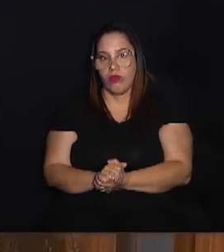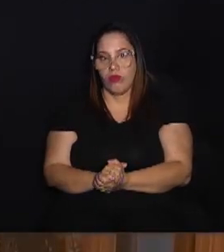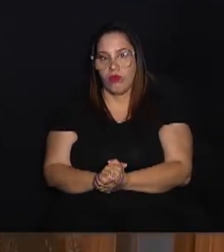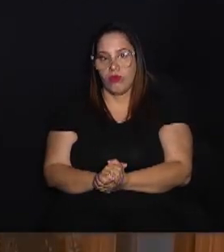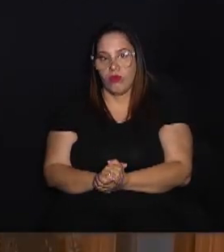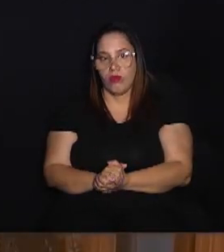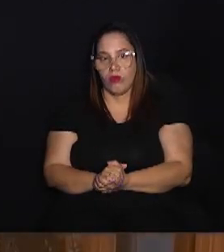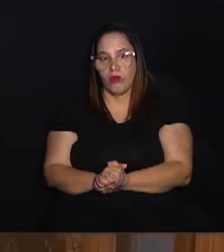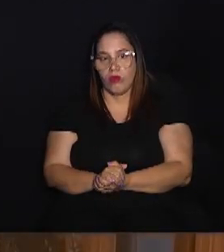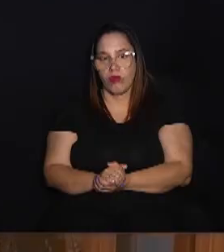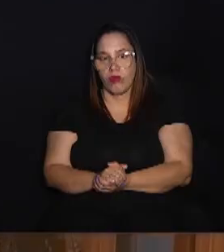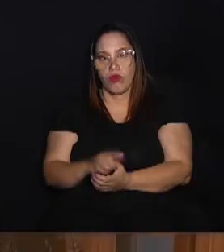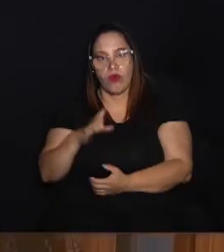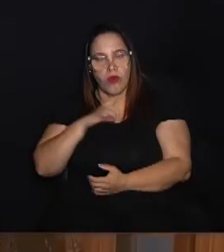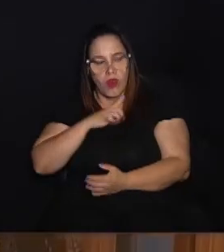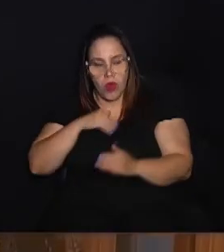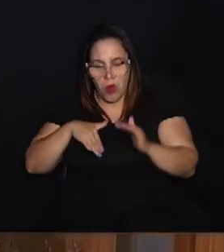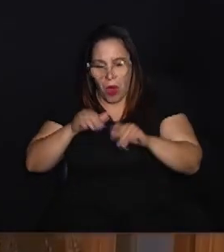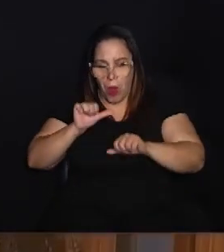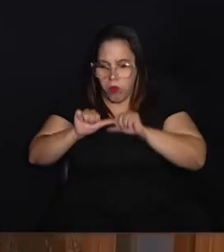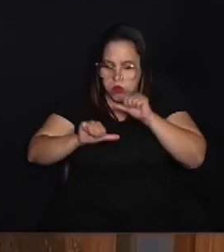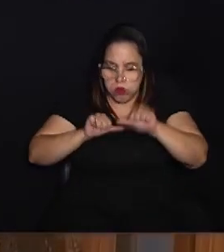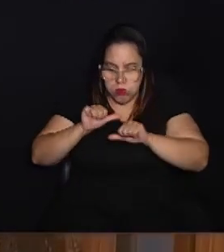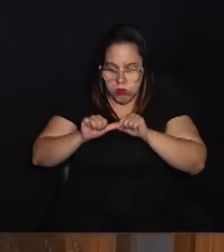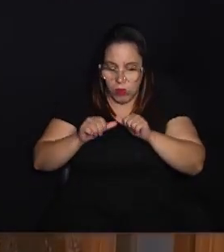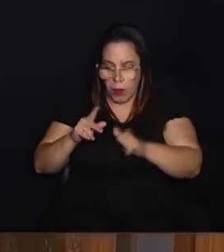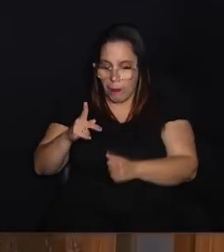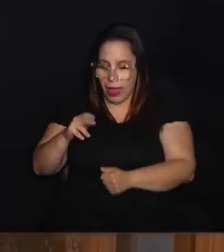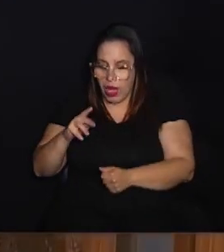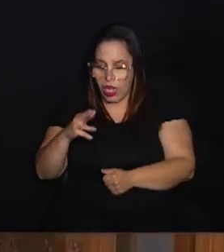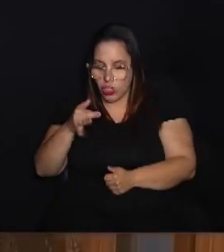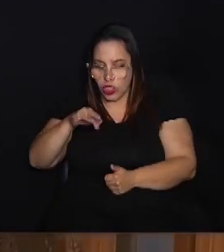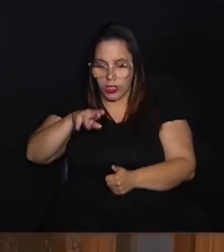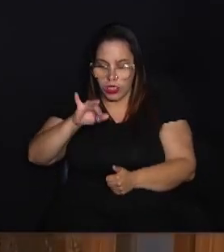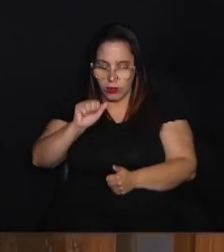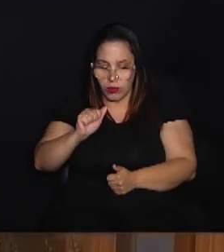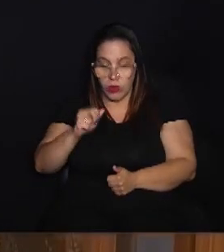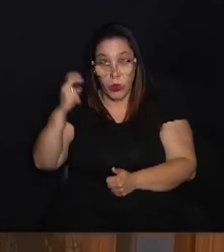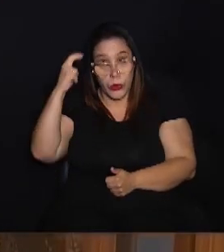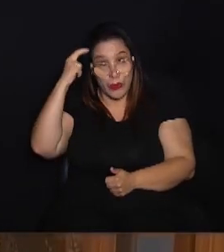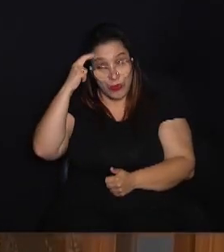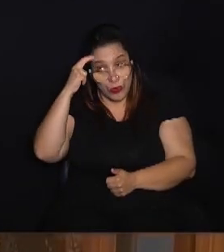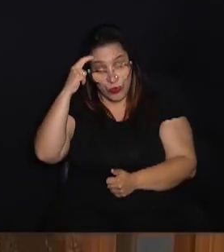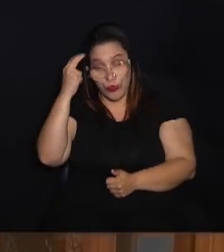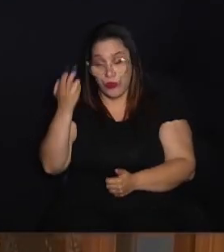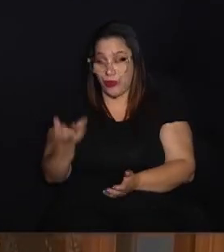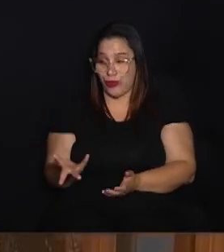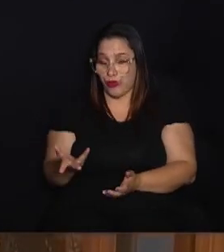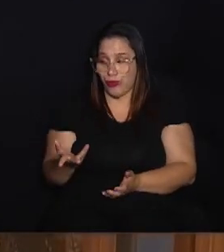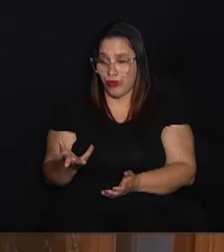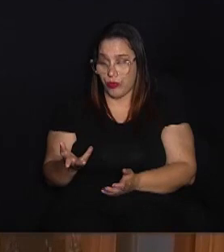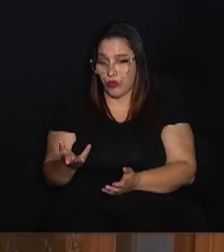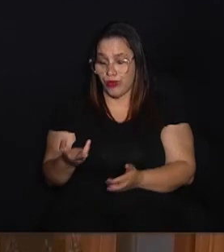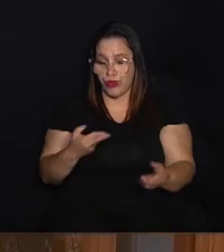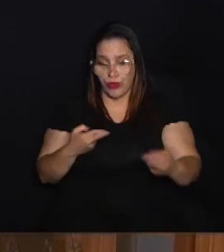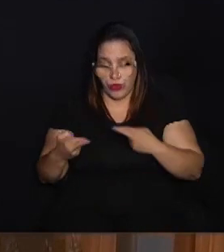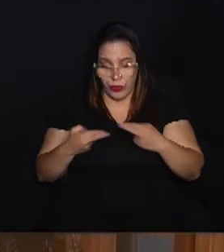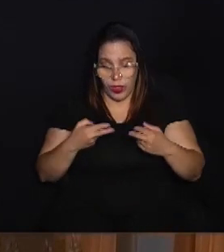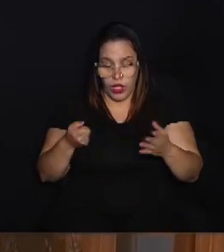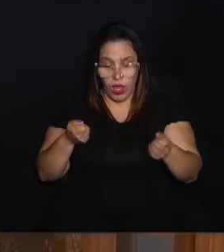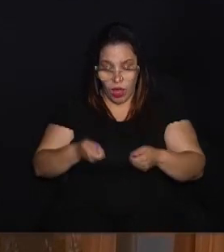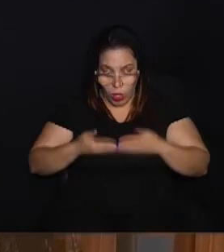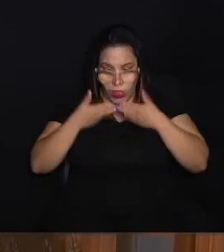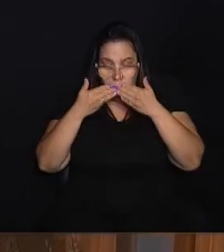A gente tem tentado muito mudar esse paradigma, ou seja, a cultura em relação... Porque nós temos oferta